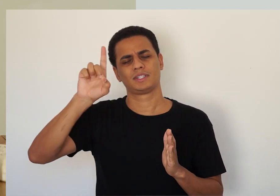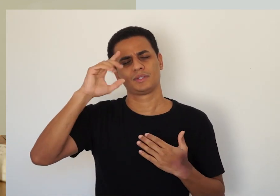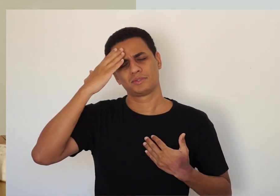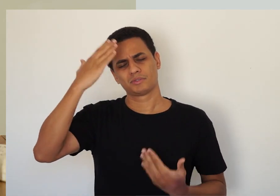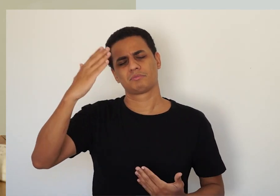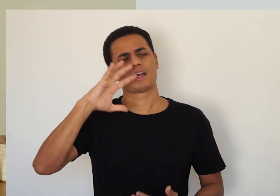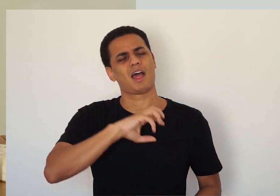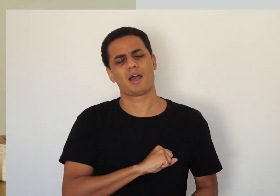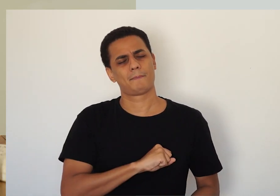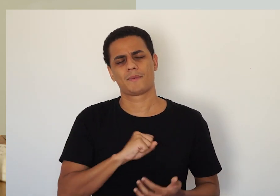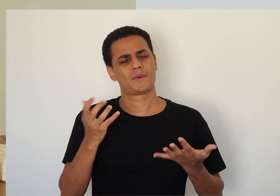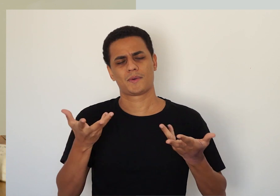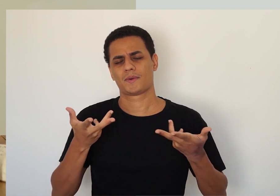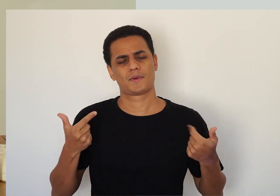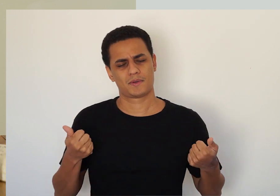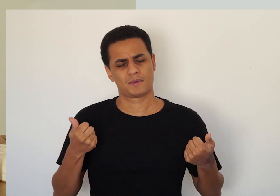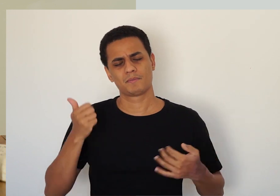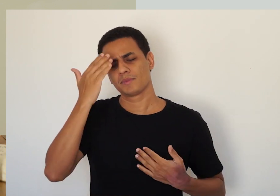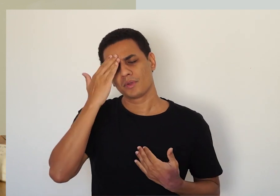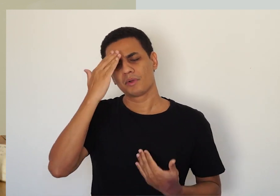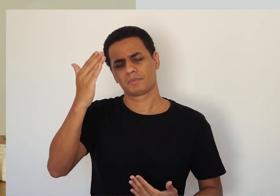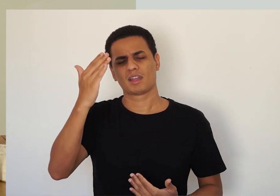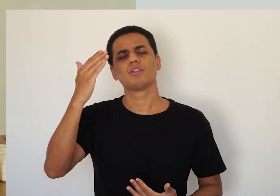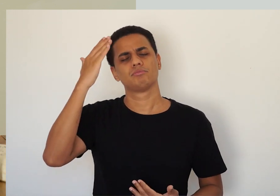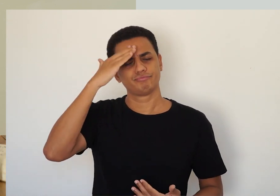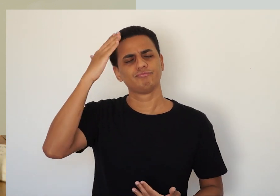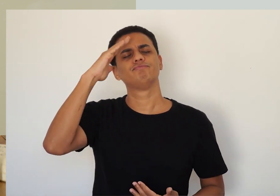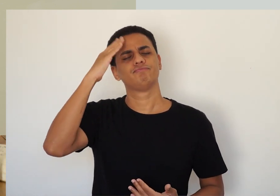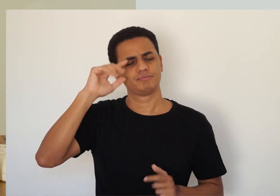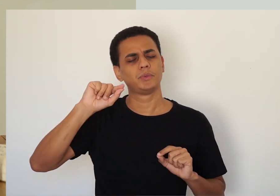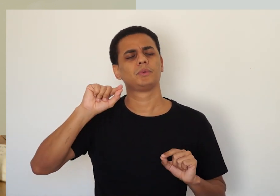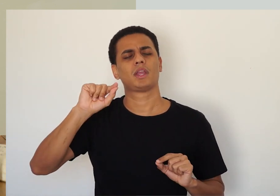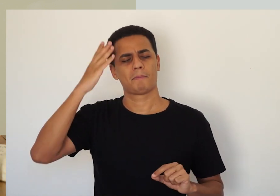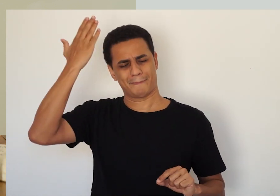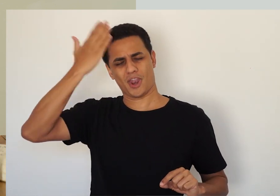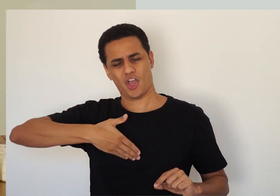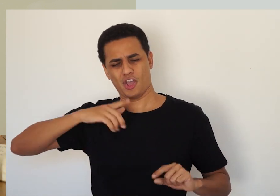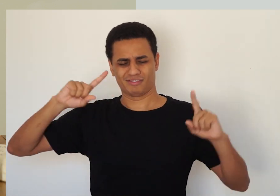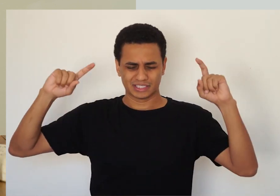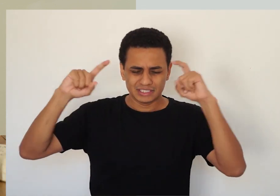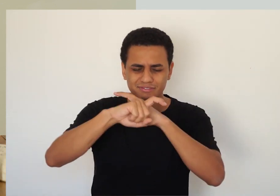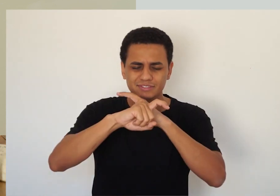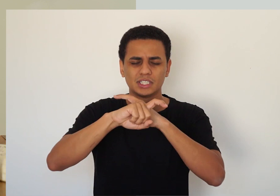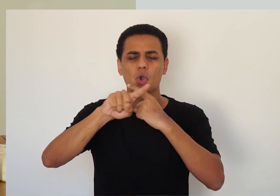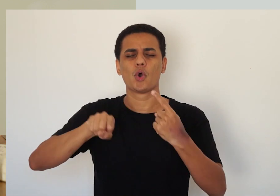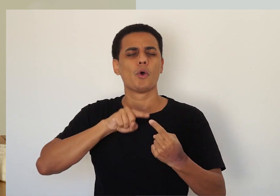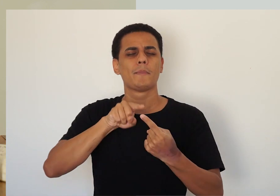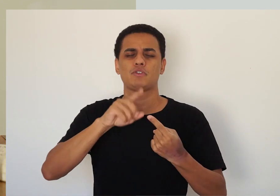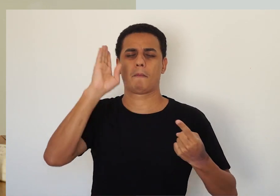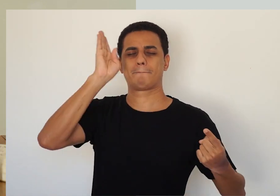Deus, obrigado pelo teu grande amor. Obrigado por entender que as provações, elas não